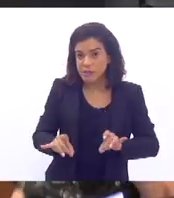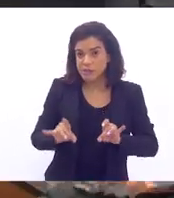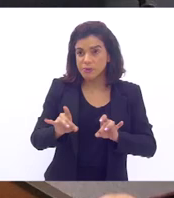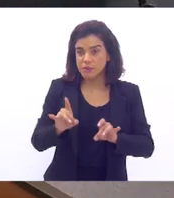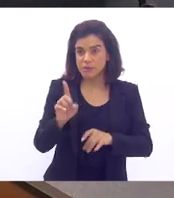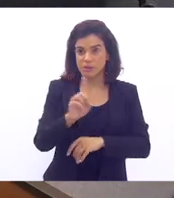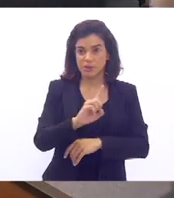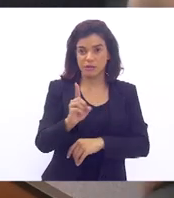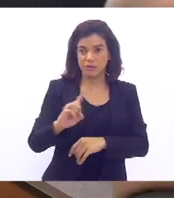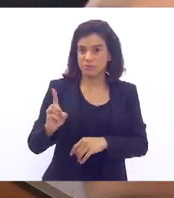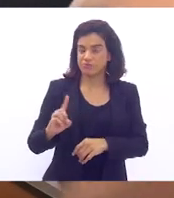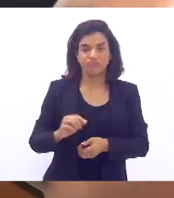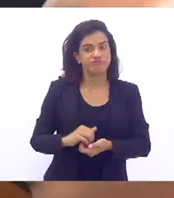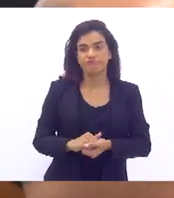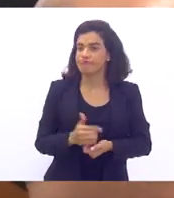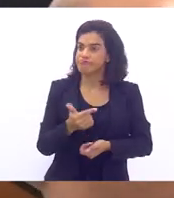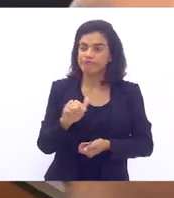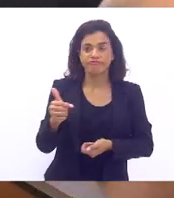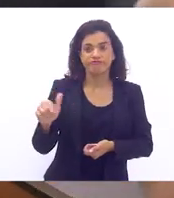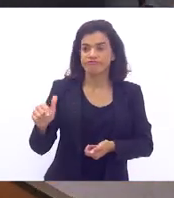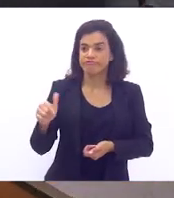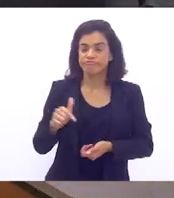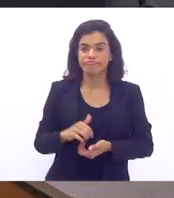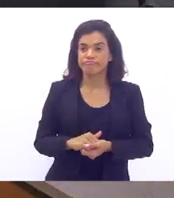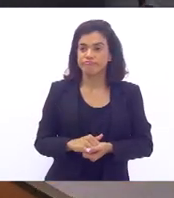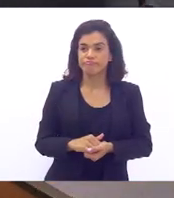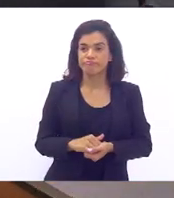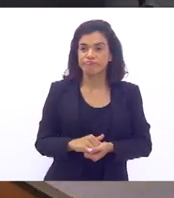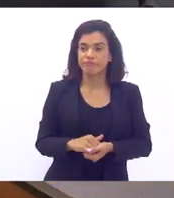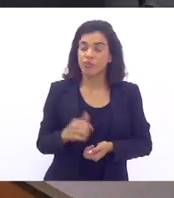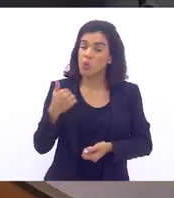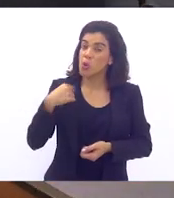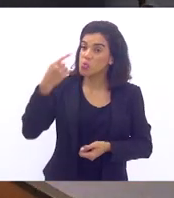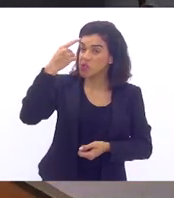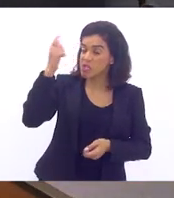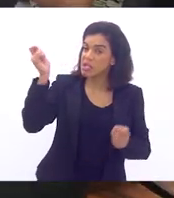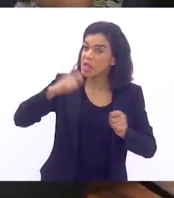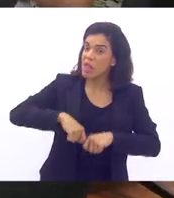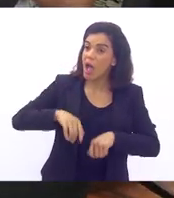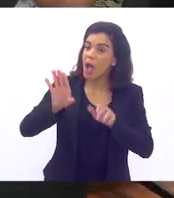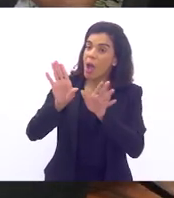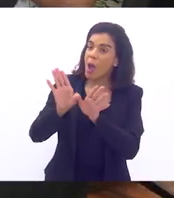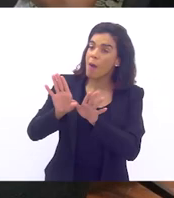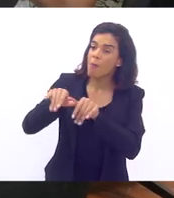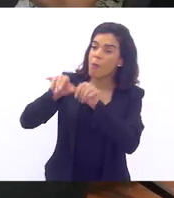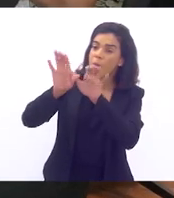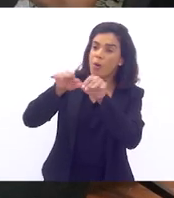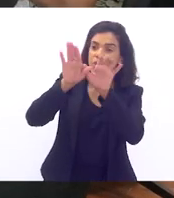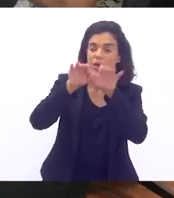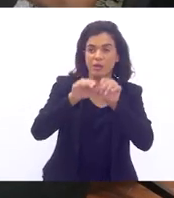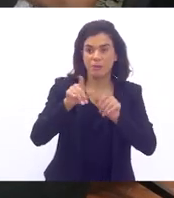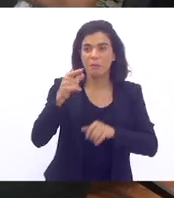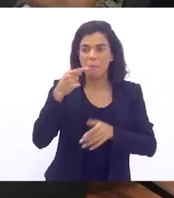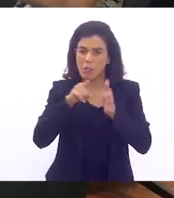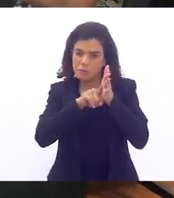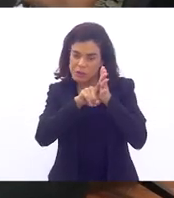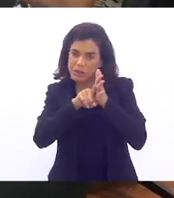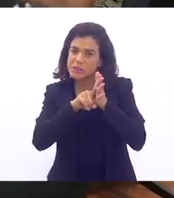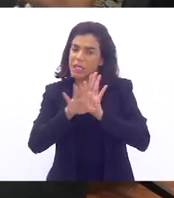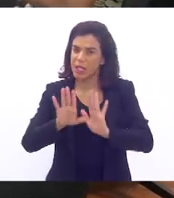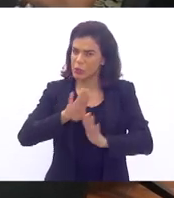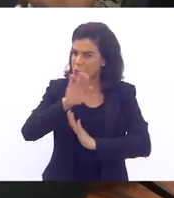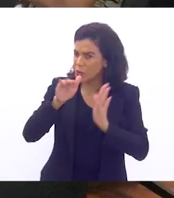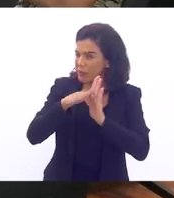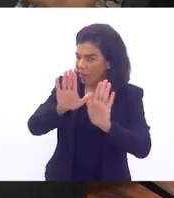aqui que tenha porque não sei se é difícil não sei se tem a facilidade de projetar a borboleta Mas a gente pode pesquisar a gente pesquisa